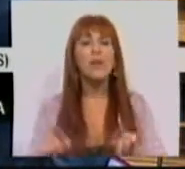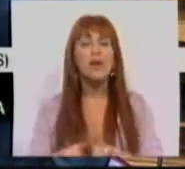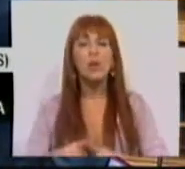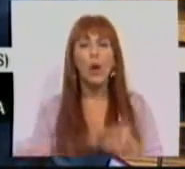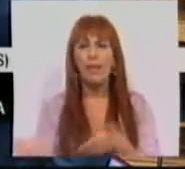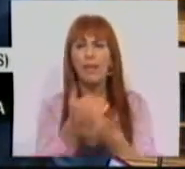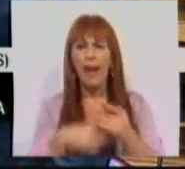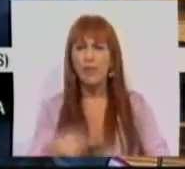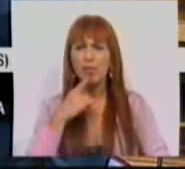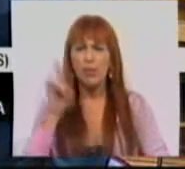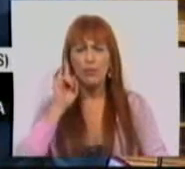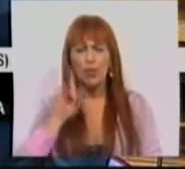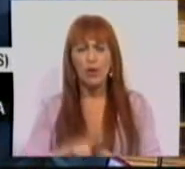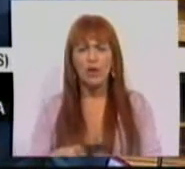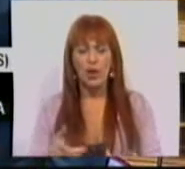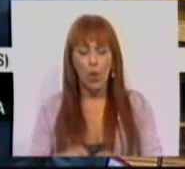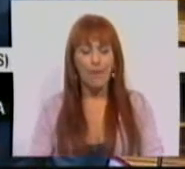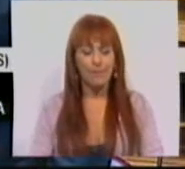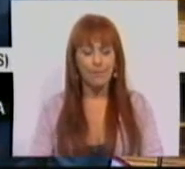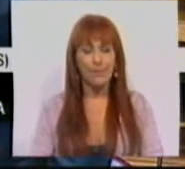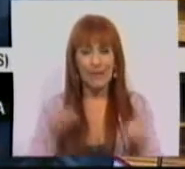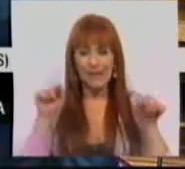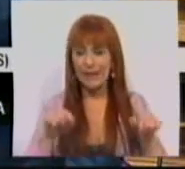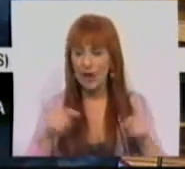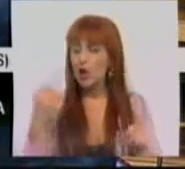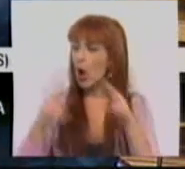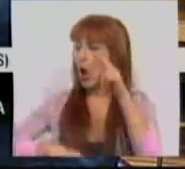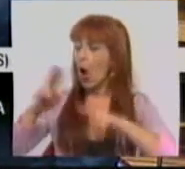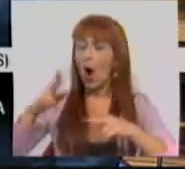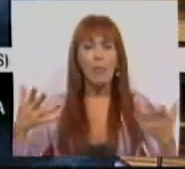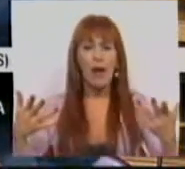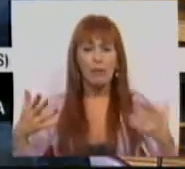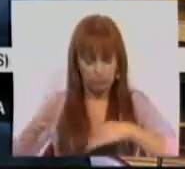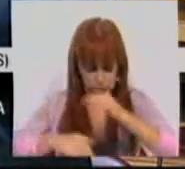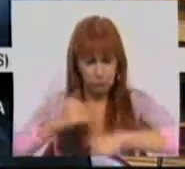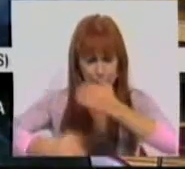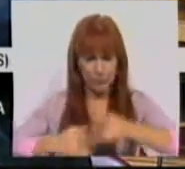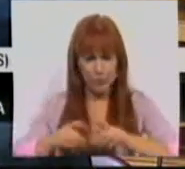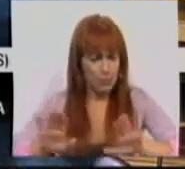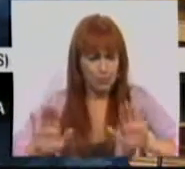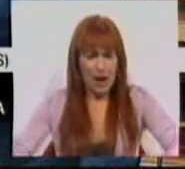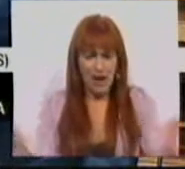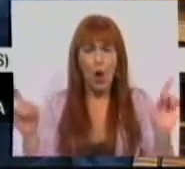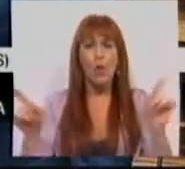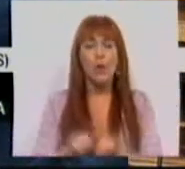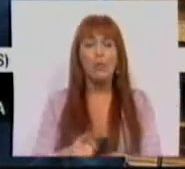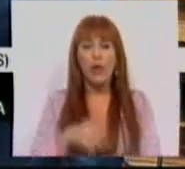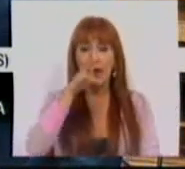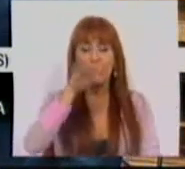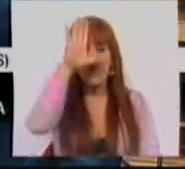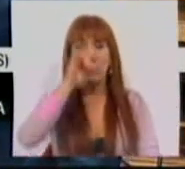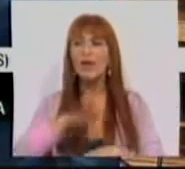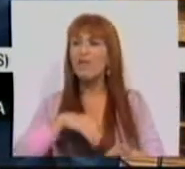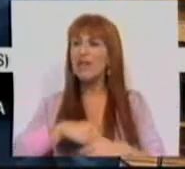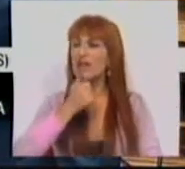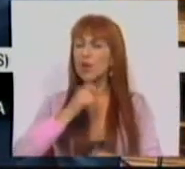são dados muito importantes para que esta obra não tivesse parado. E felizmente que o Governo